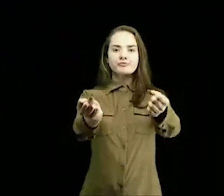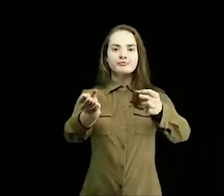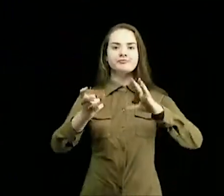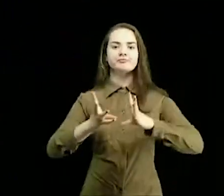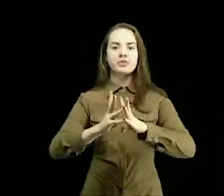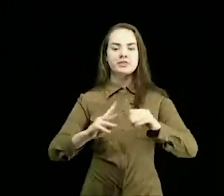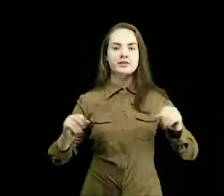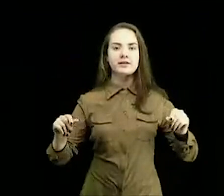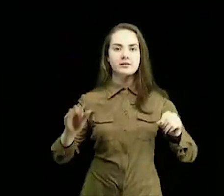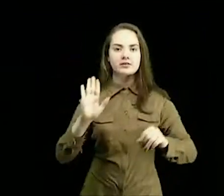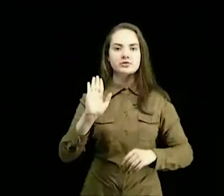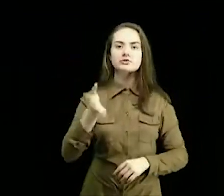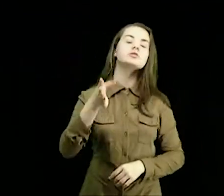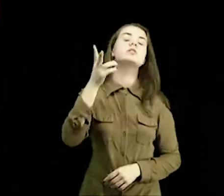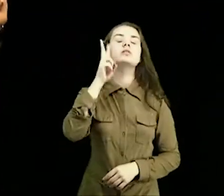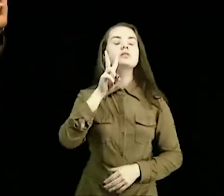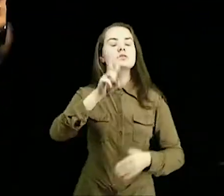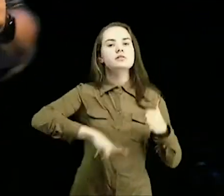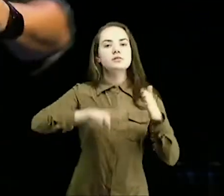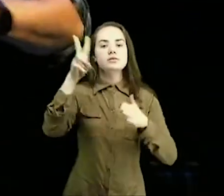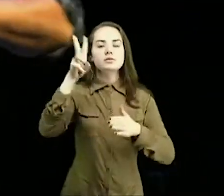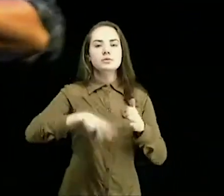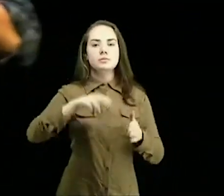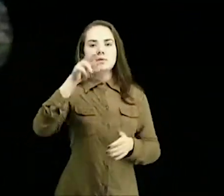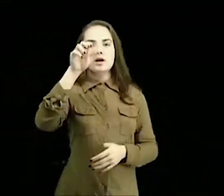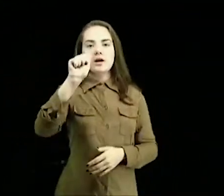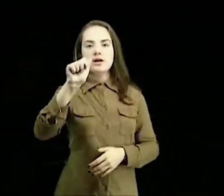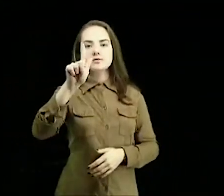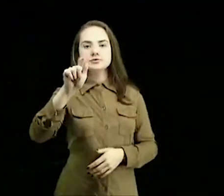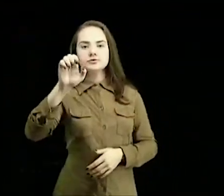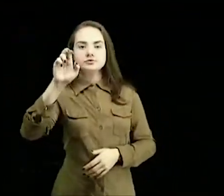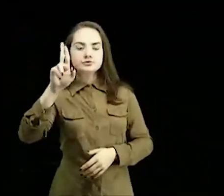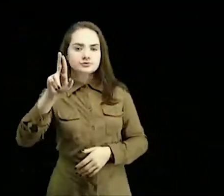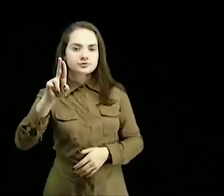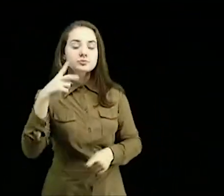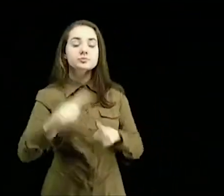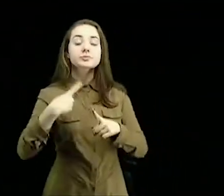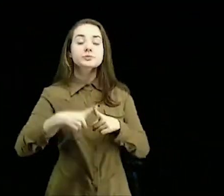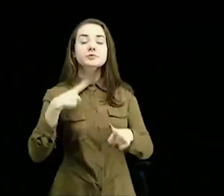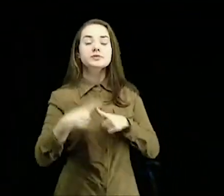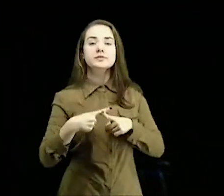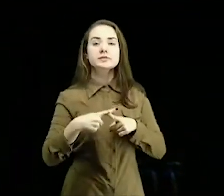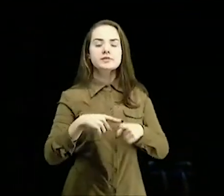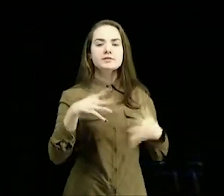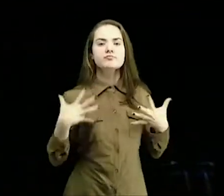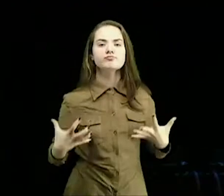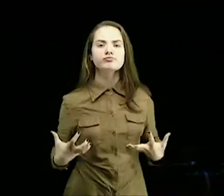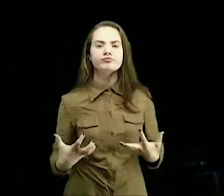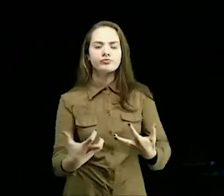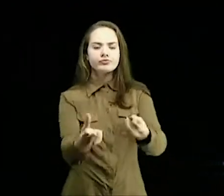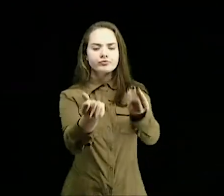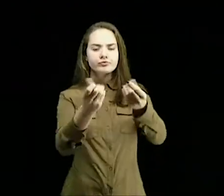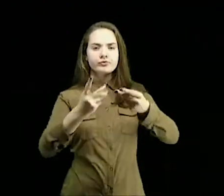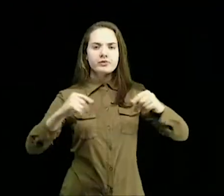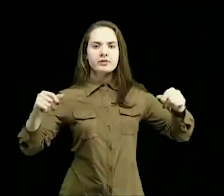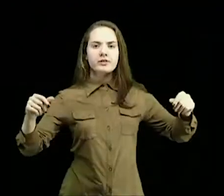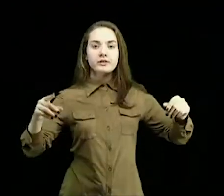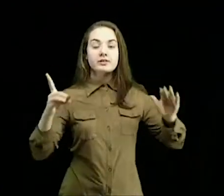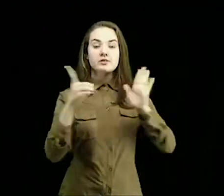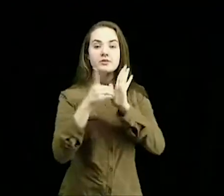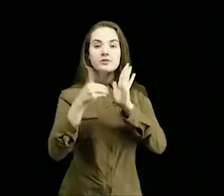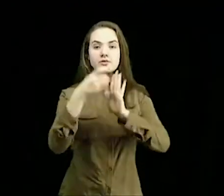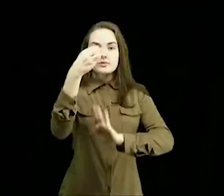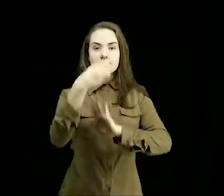Você já leu o livro do profeta Ageu? Por que que a seca consumia a terra? Você já leu Deuteronômio